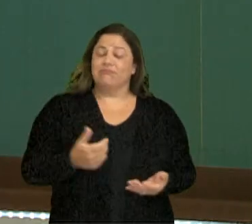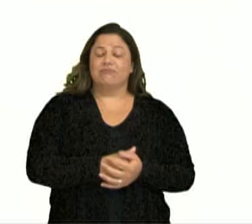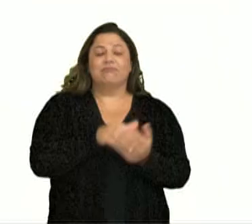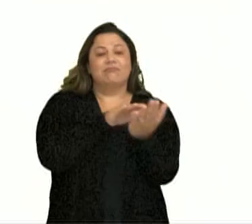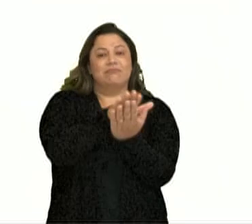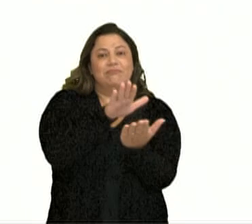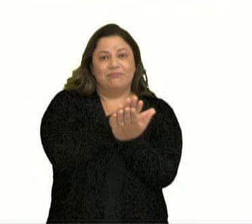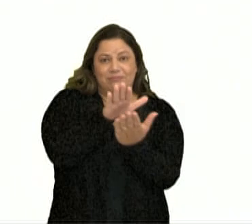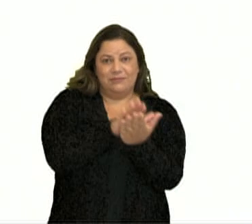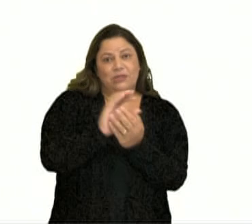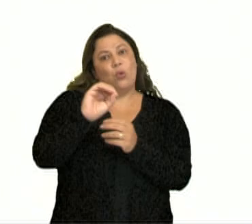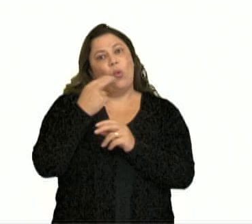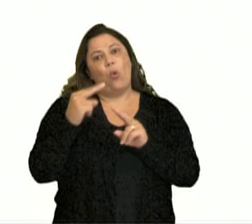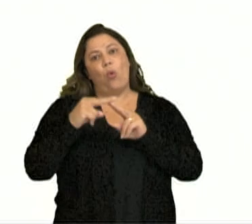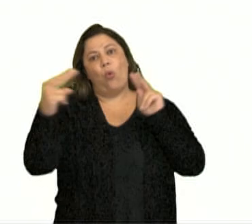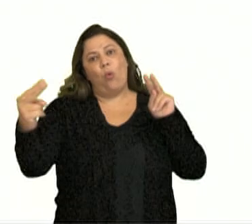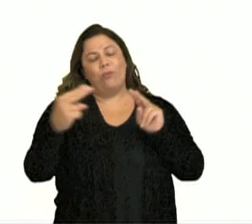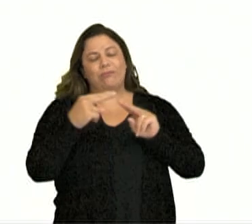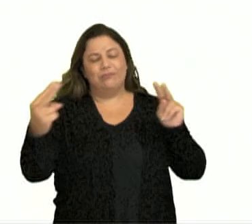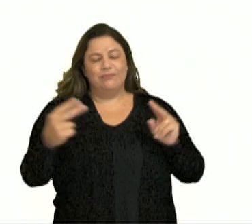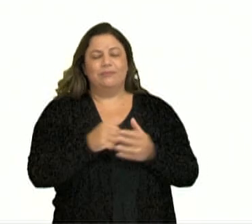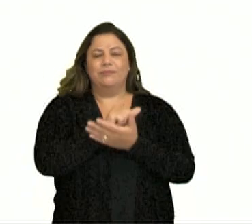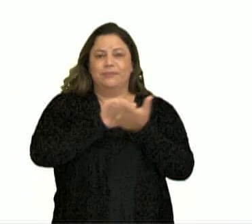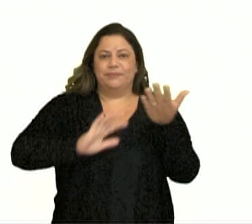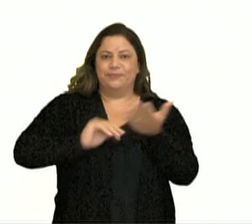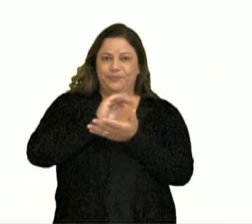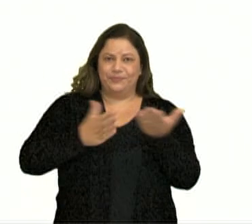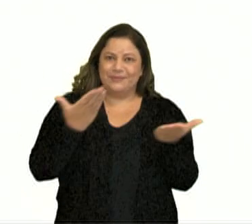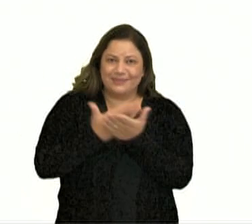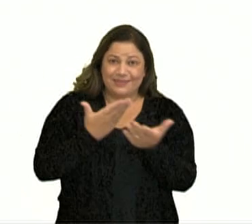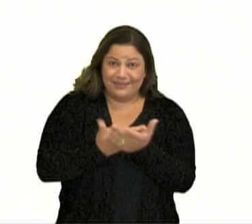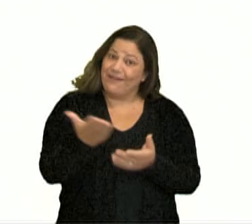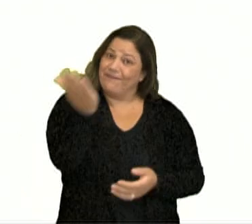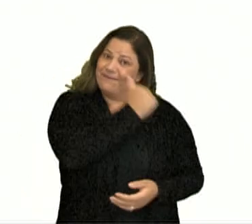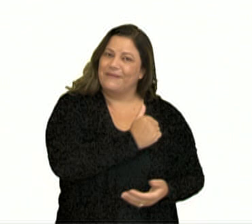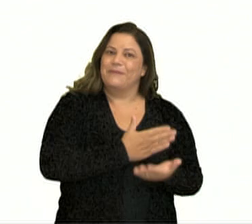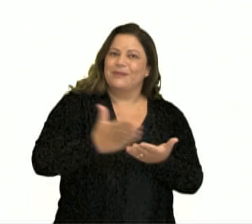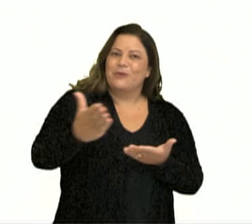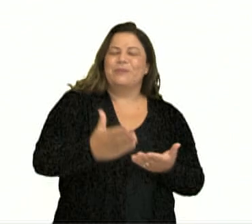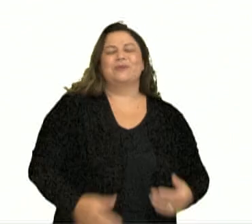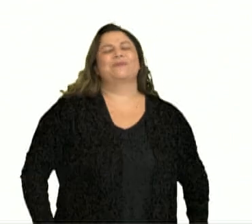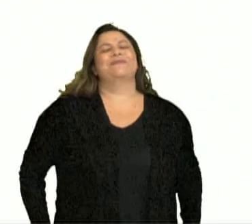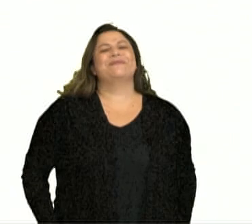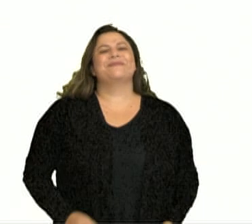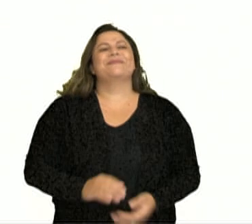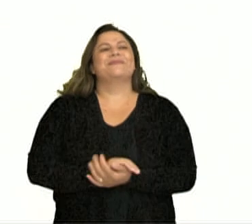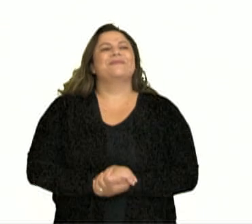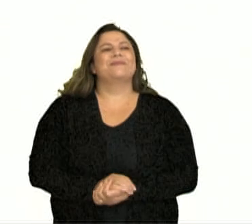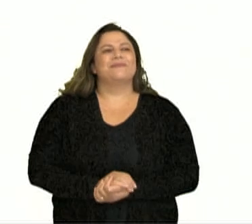impresso ou online para realizarmos as atividades dessa aula. Vamos começar? Let's go!